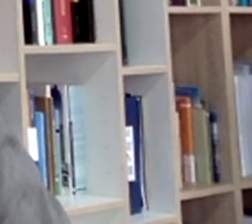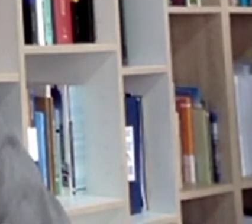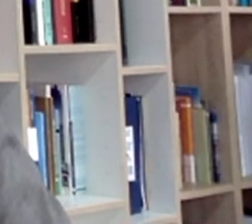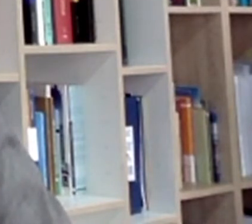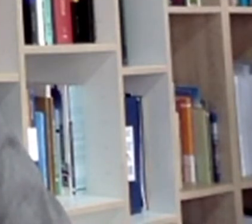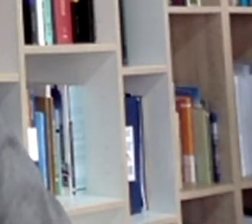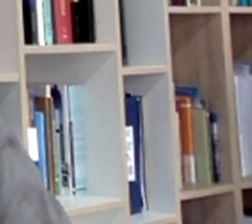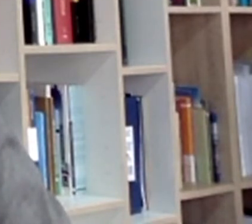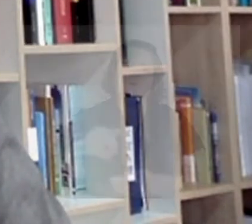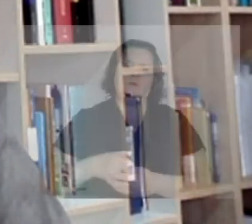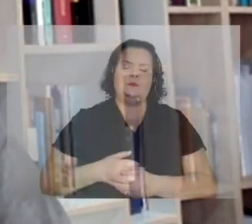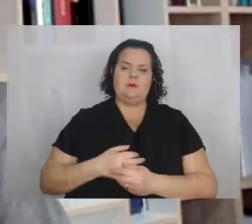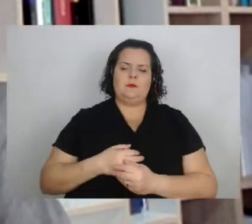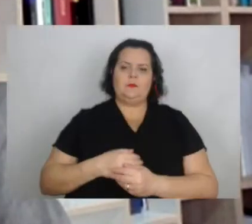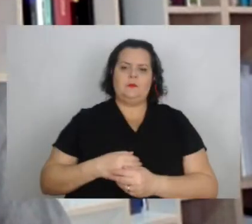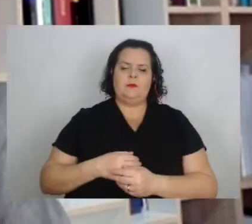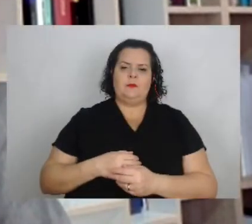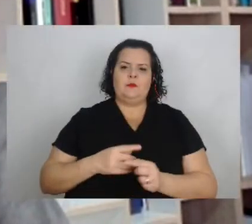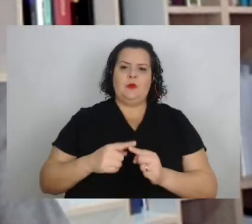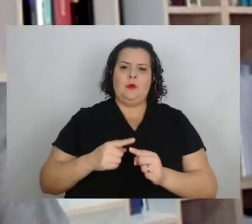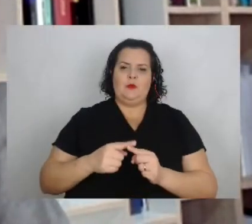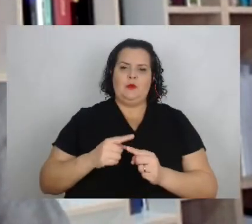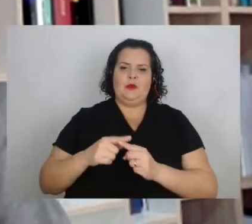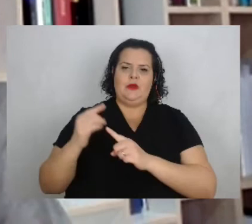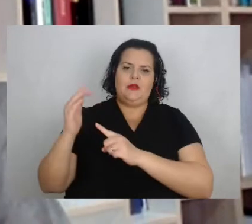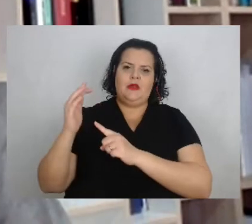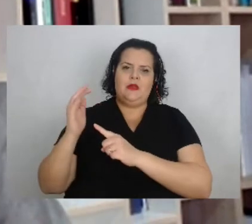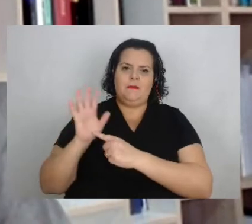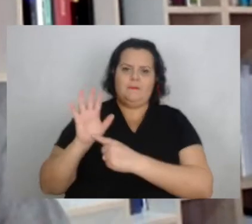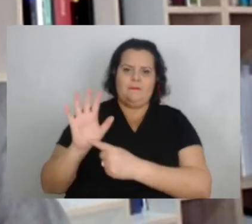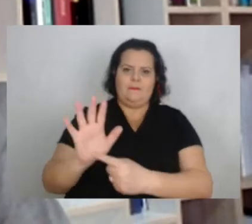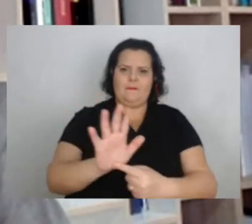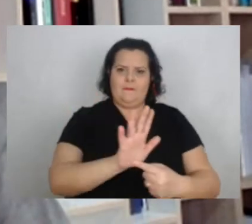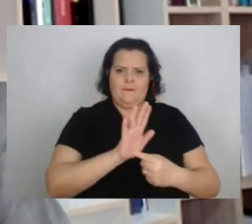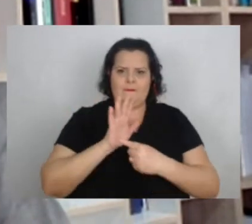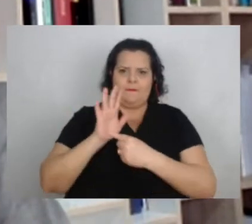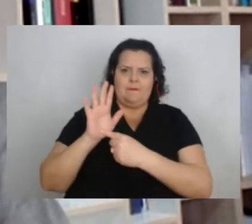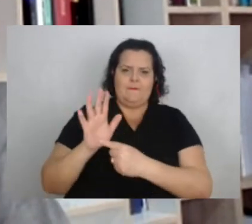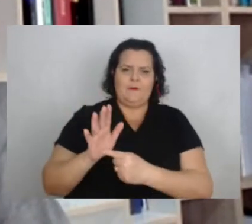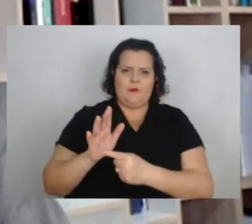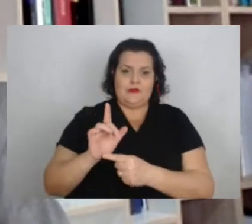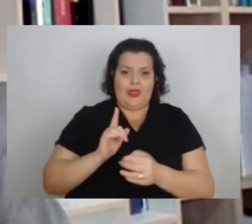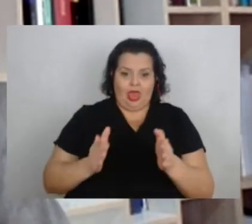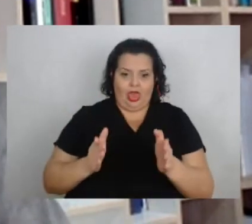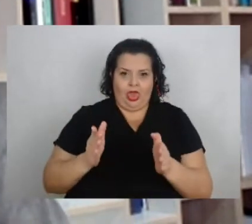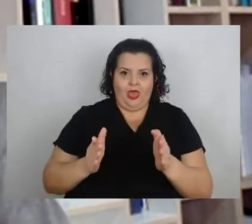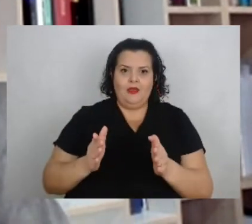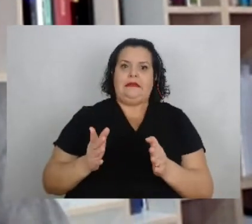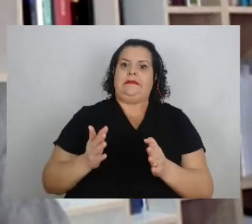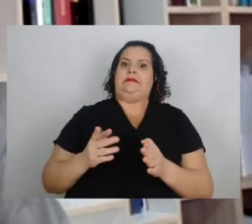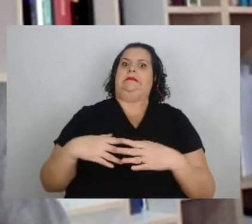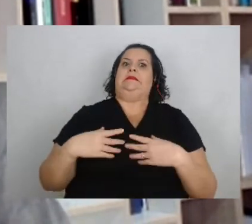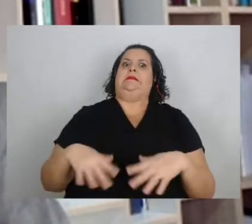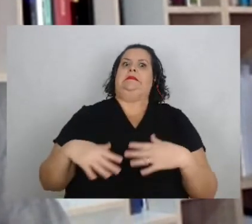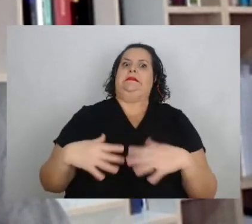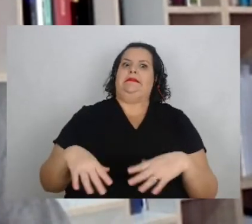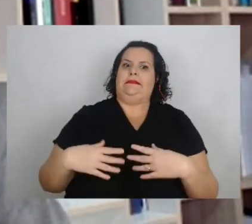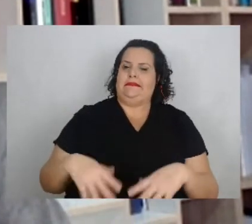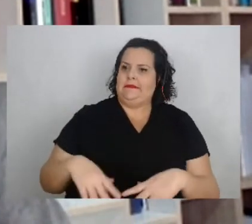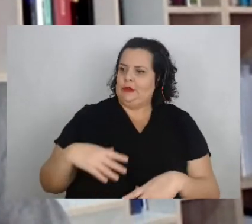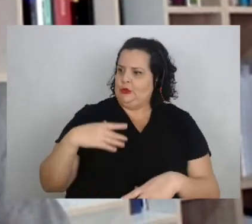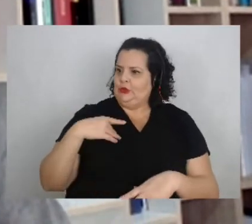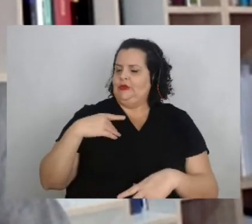Olha, apresentar o que ela nos ofertou nesse espaço de tempo é um ato heróico, né? E